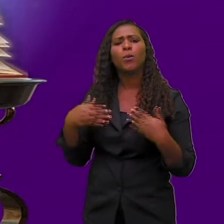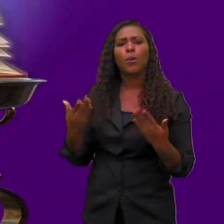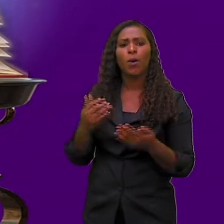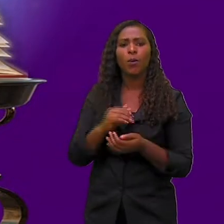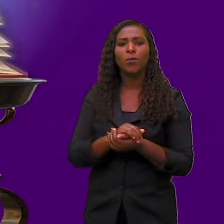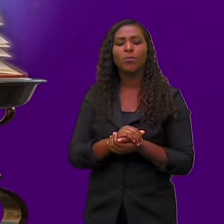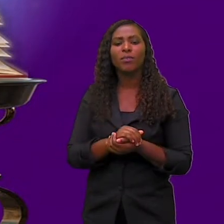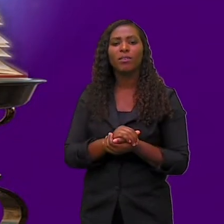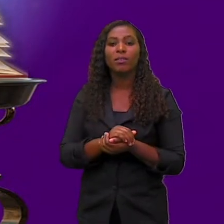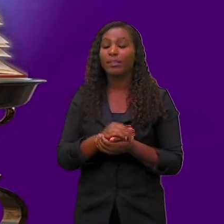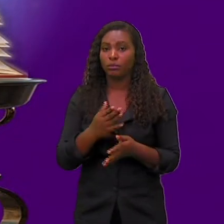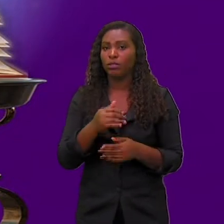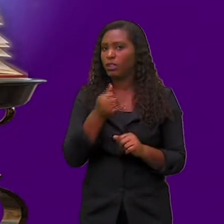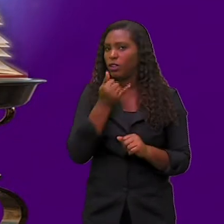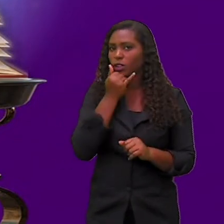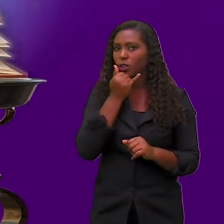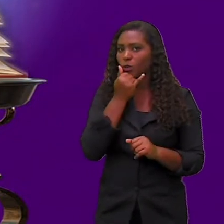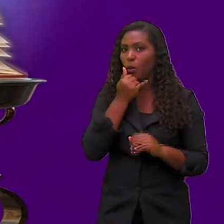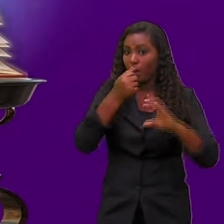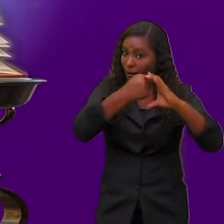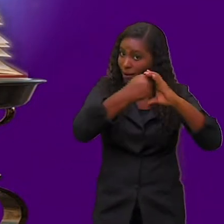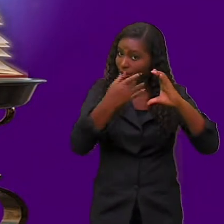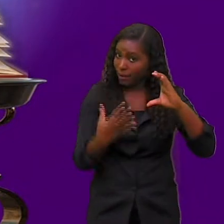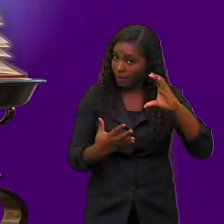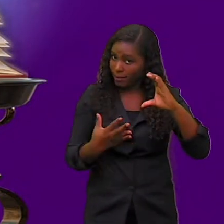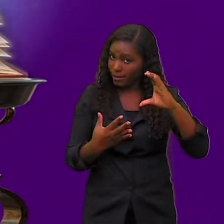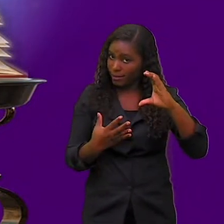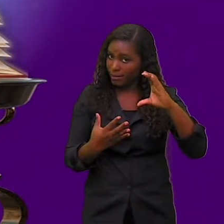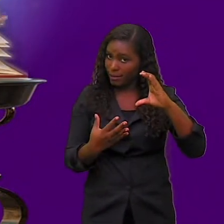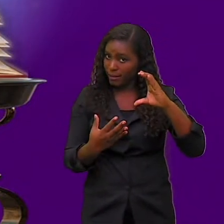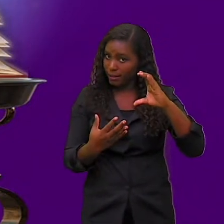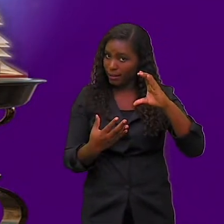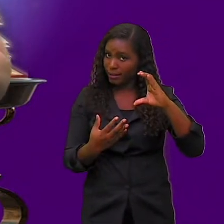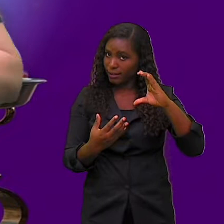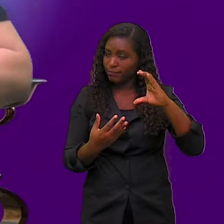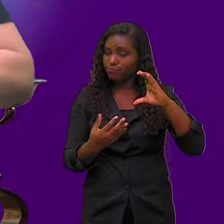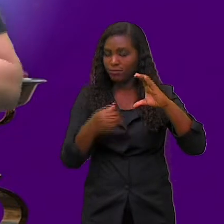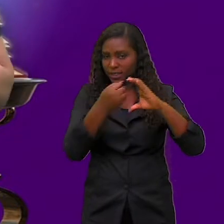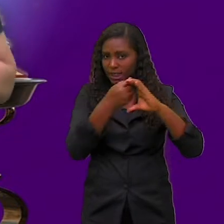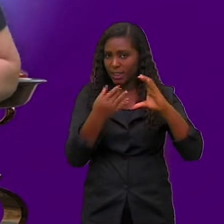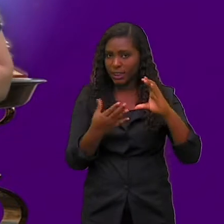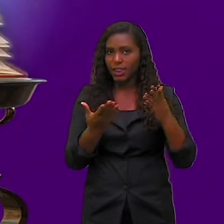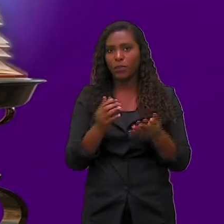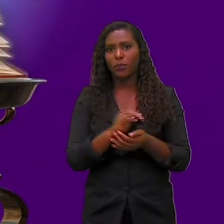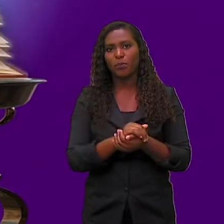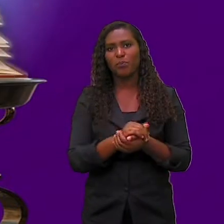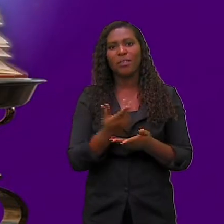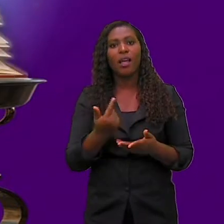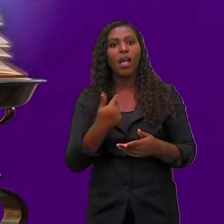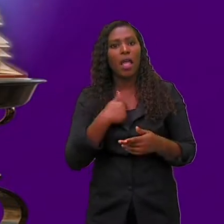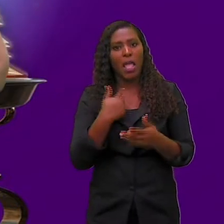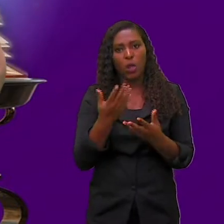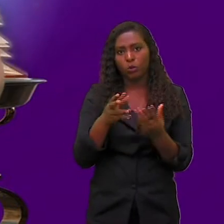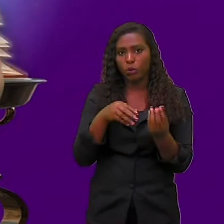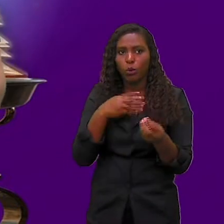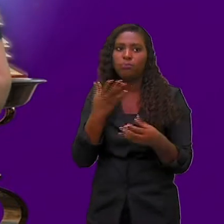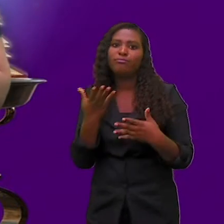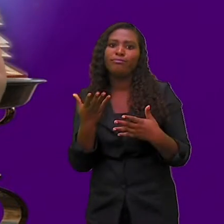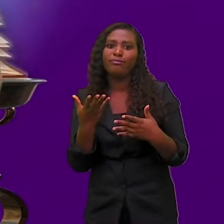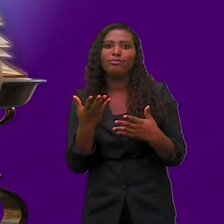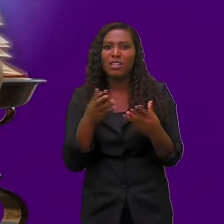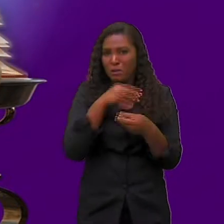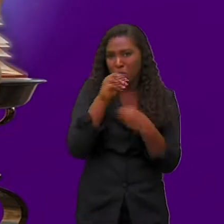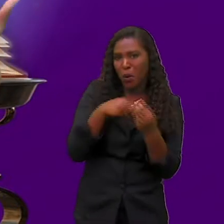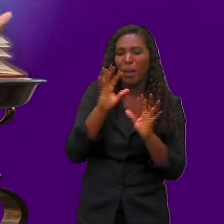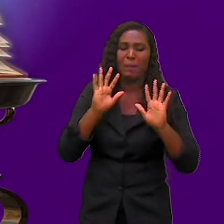tem, ok? Agora, já falei dos elementos, isso, deixa eu voltar aqui que eu estou querendo correr com a matéria. Agora nós vamos